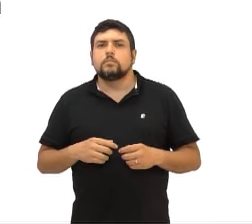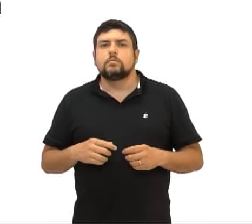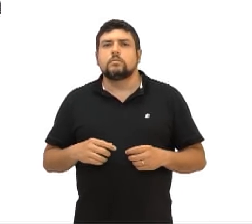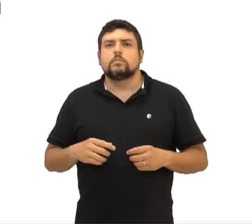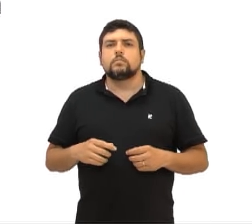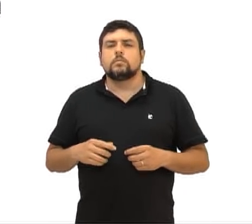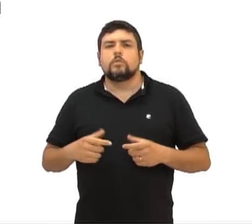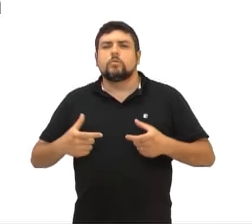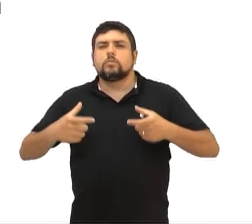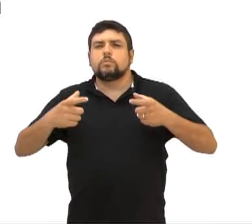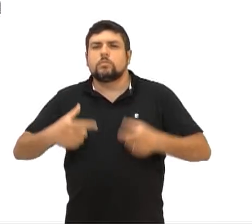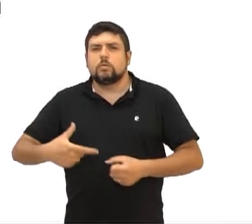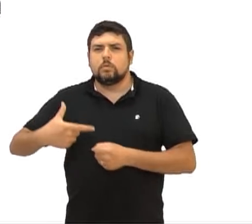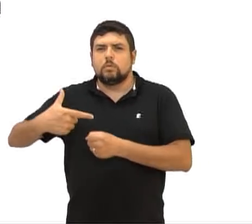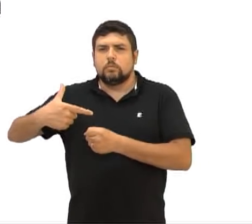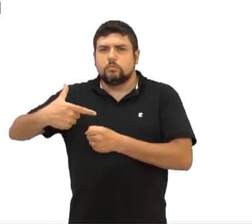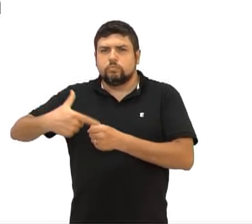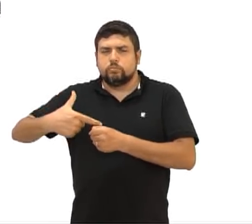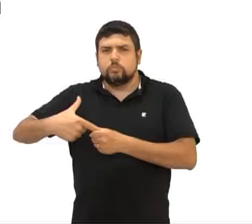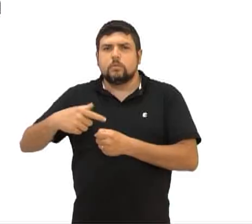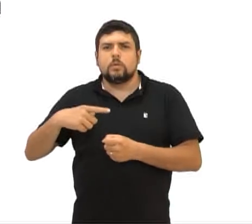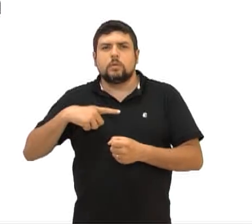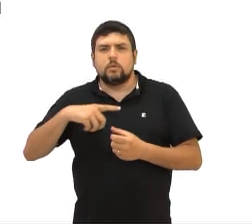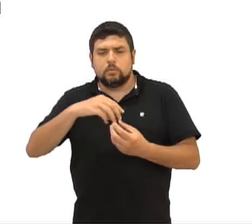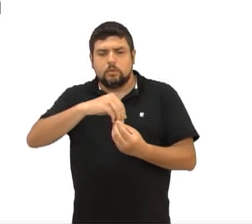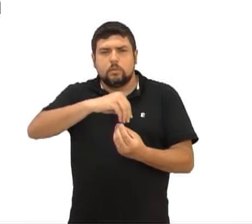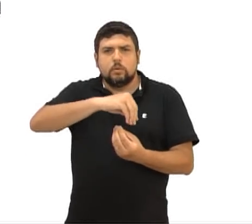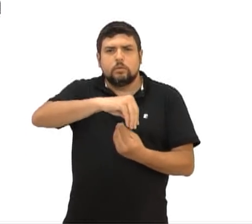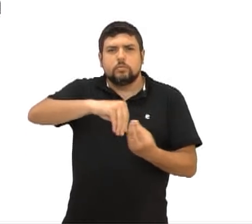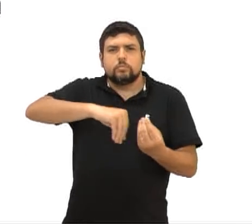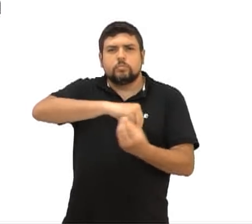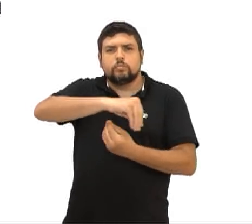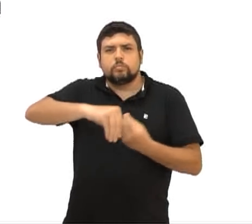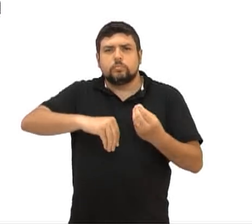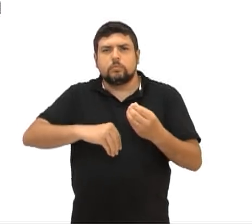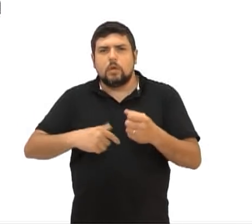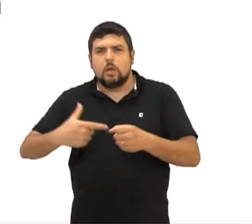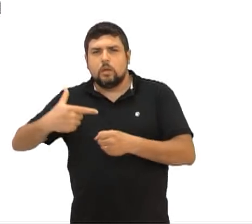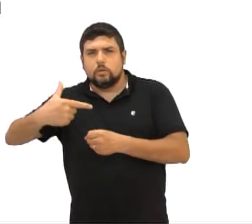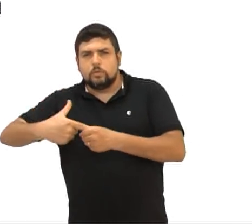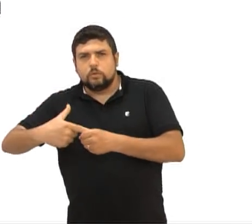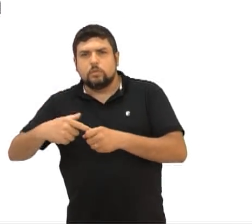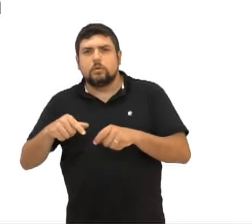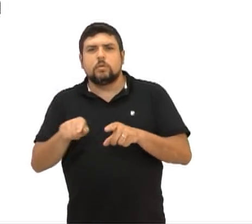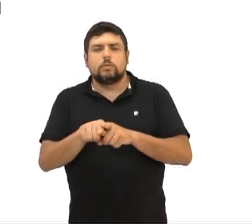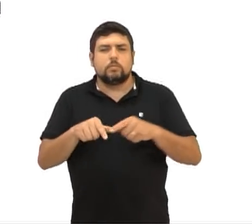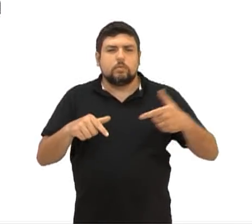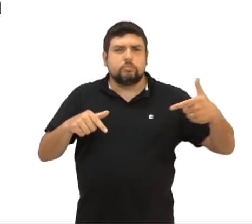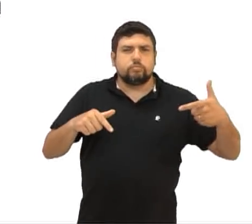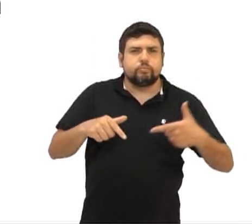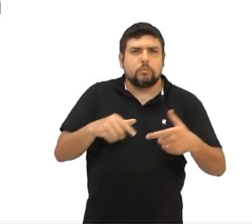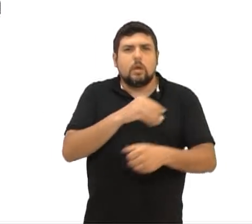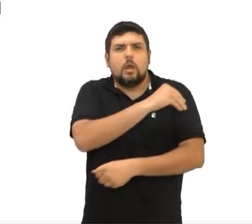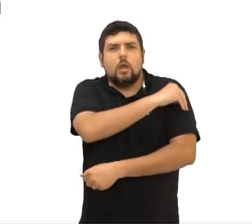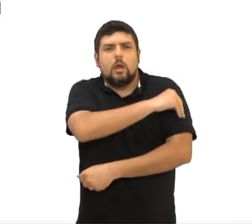ela mistura gasolina e álcool em valores